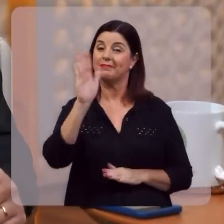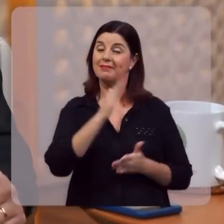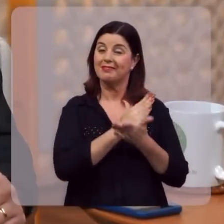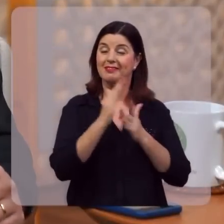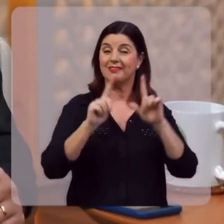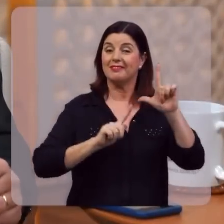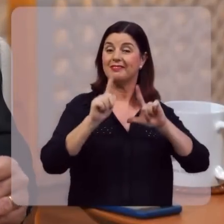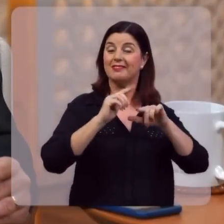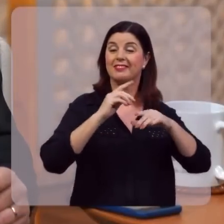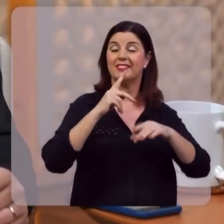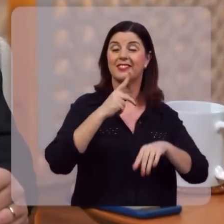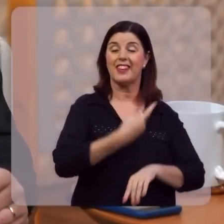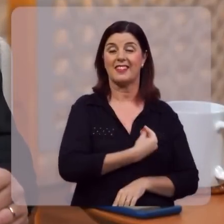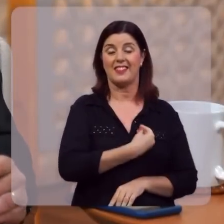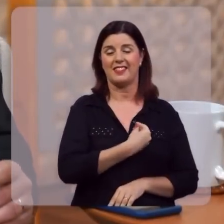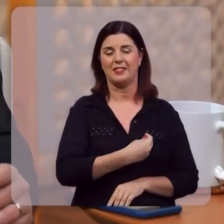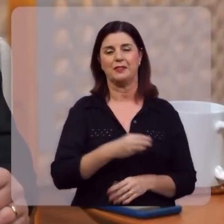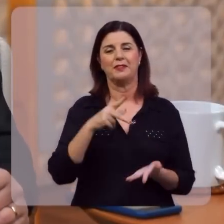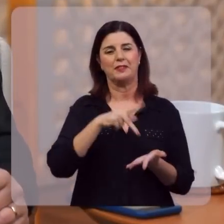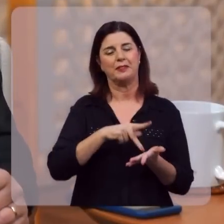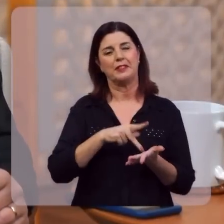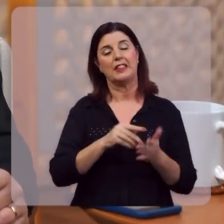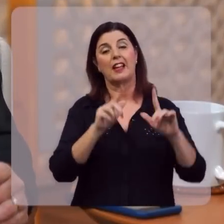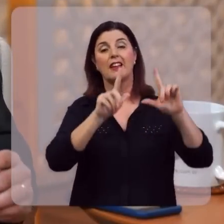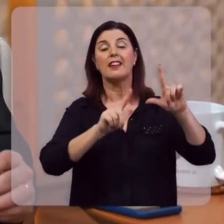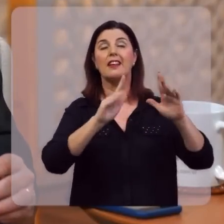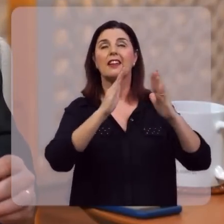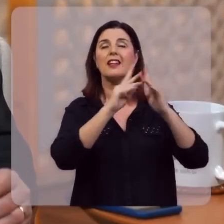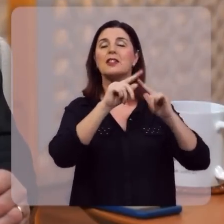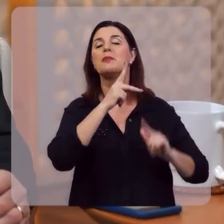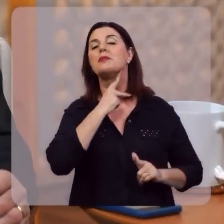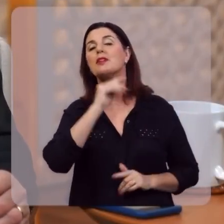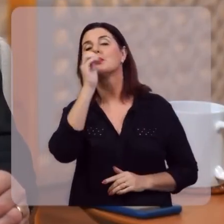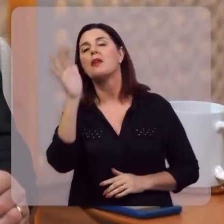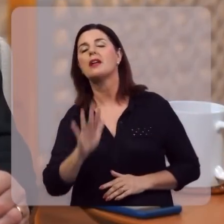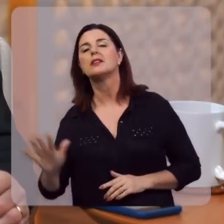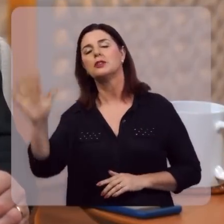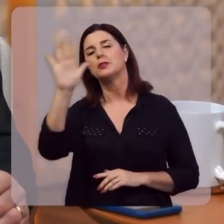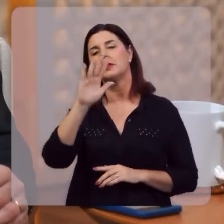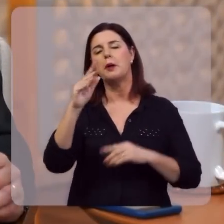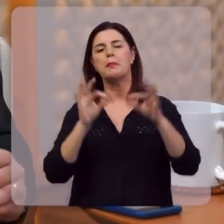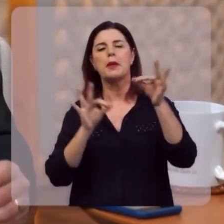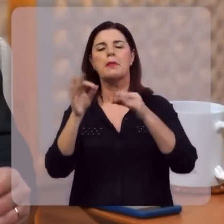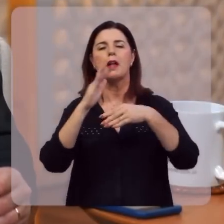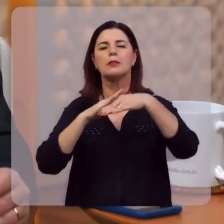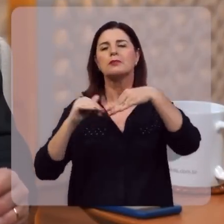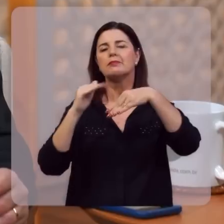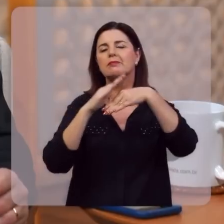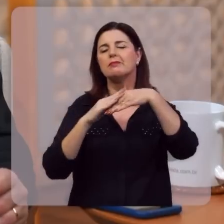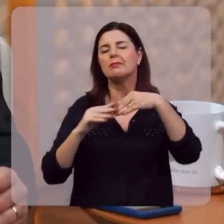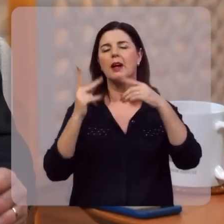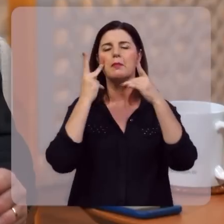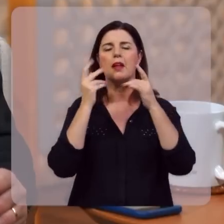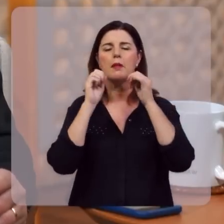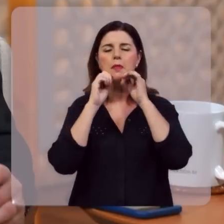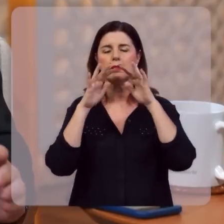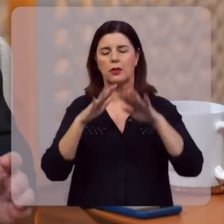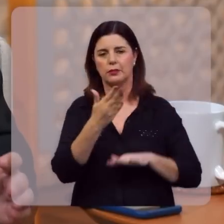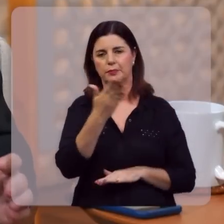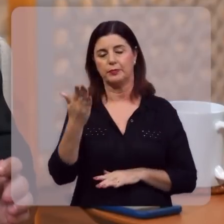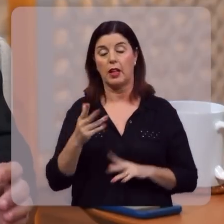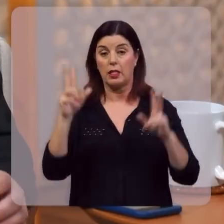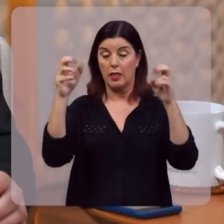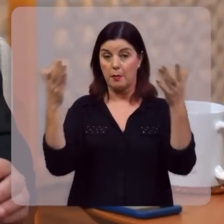Olá, começamos agora mais um Verdade e Vida, programa da Igreja Presbiteriana do Brasil, preparado com muito carinho para você.